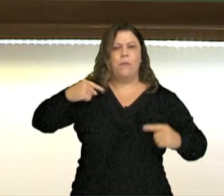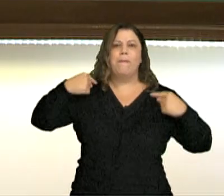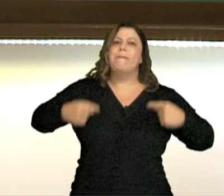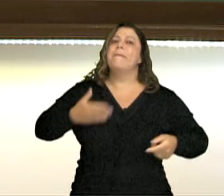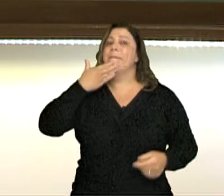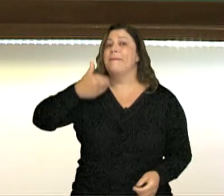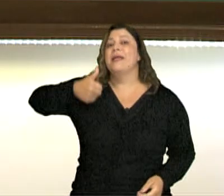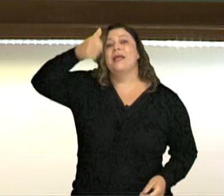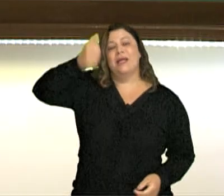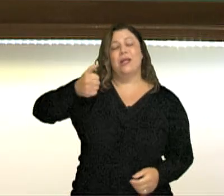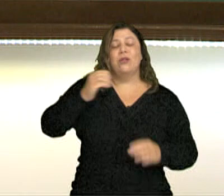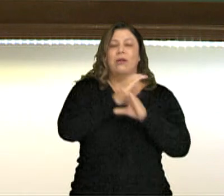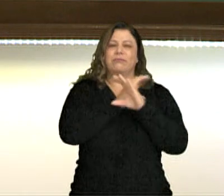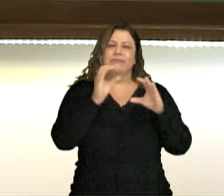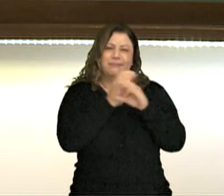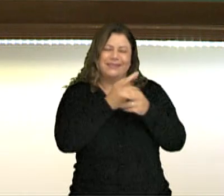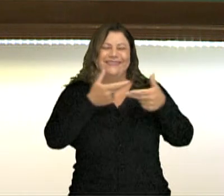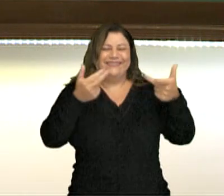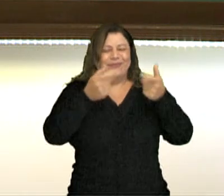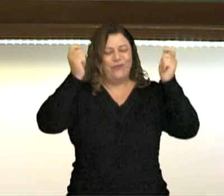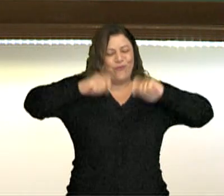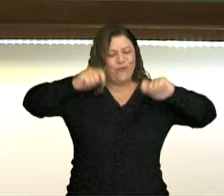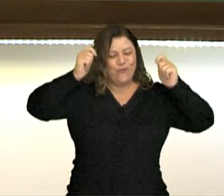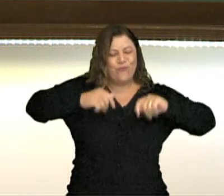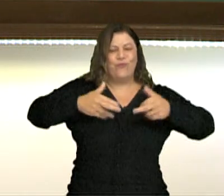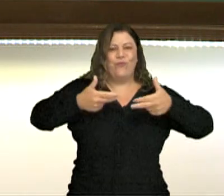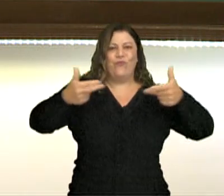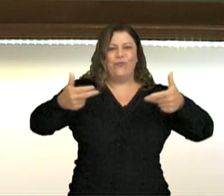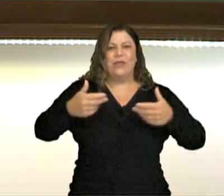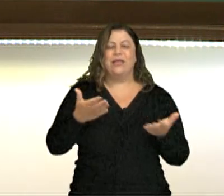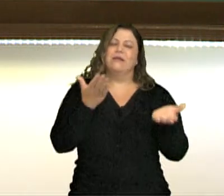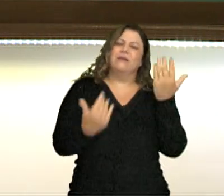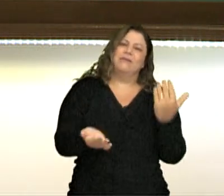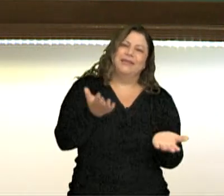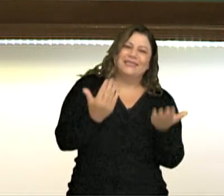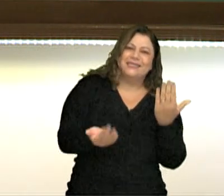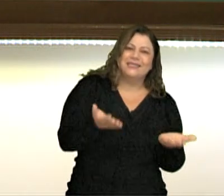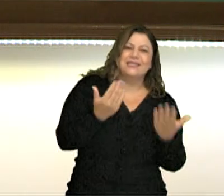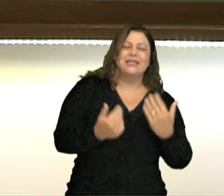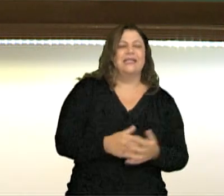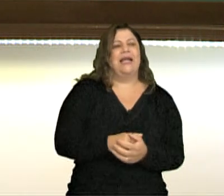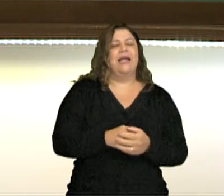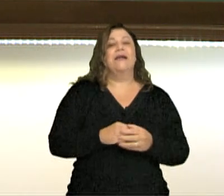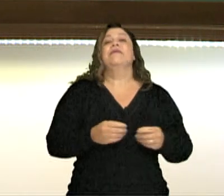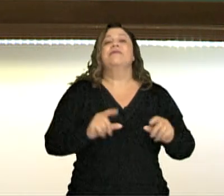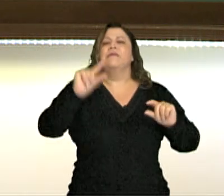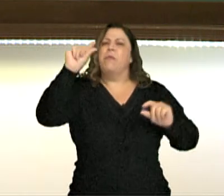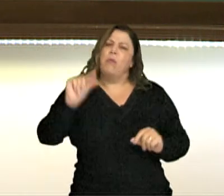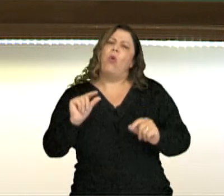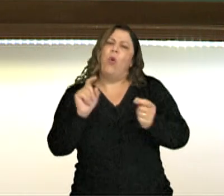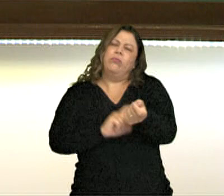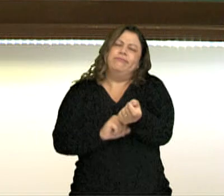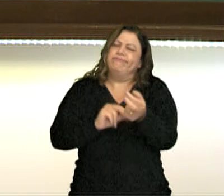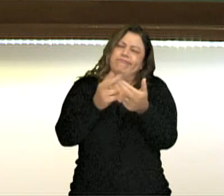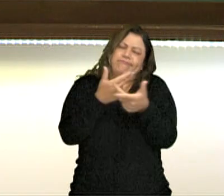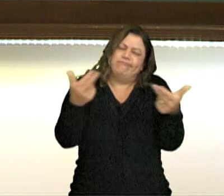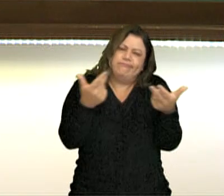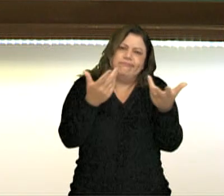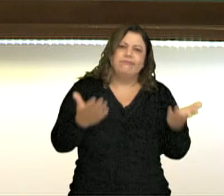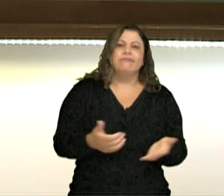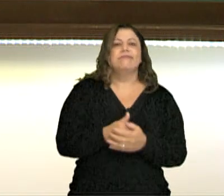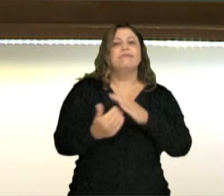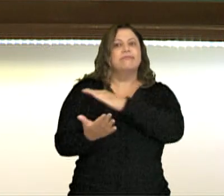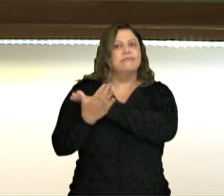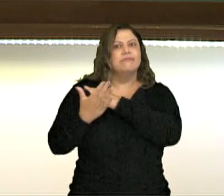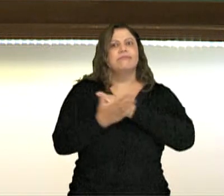mais autoconfiante, você fica menos tenso. As ginásticas de conscientização corporal auxiliam também